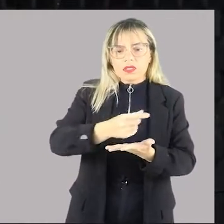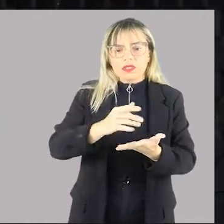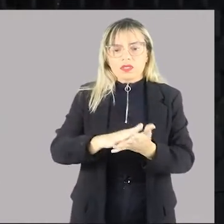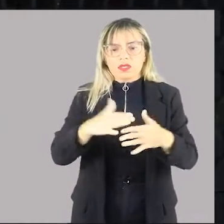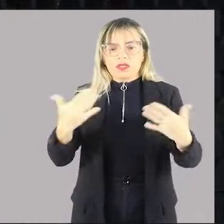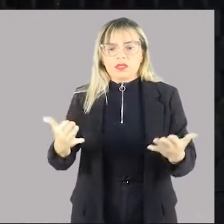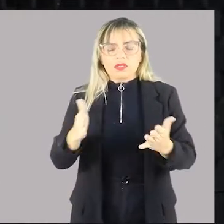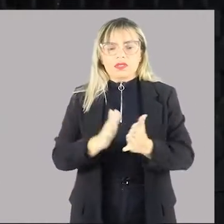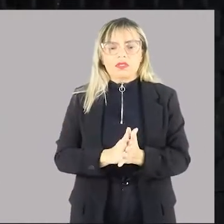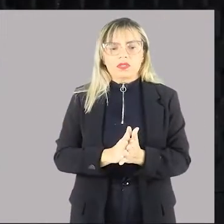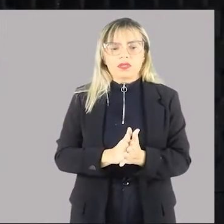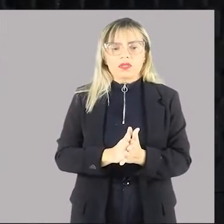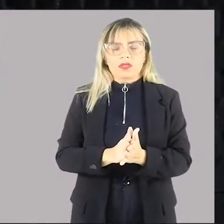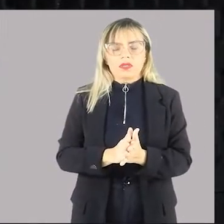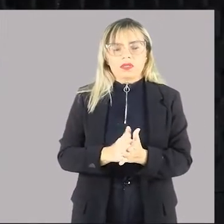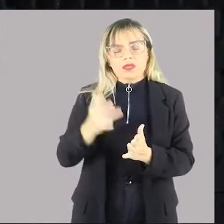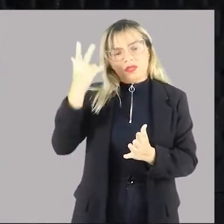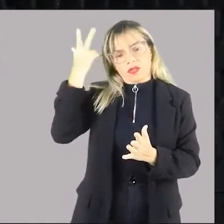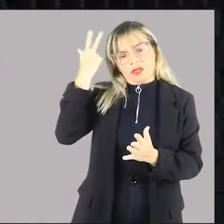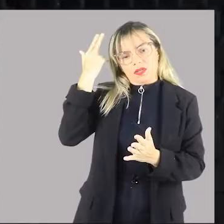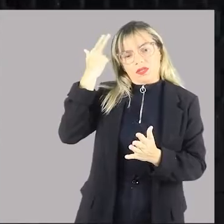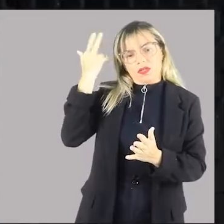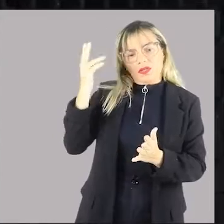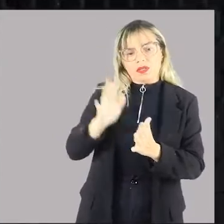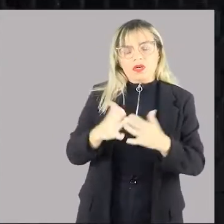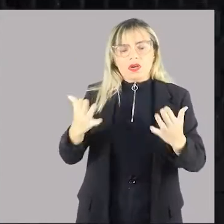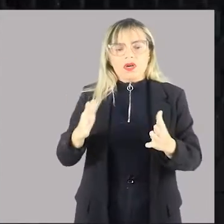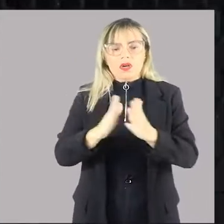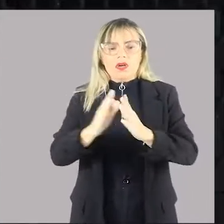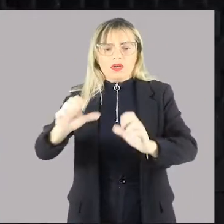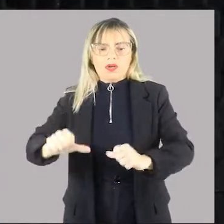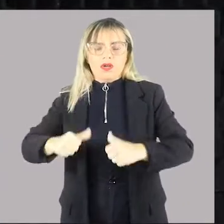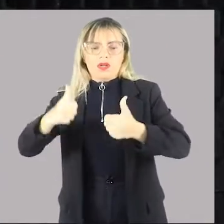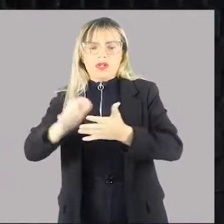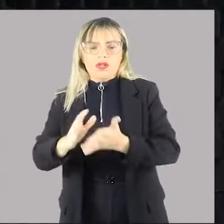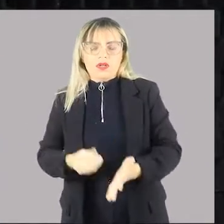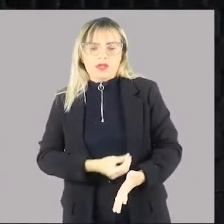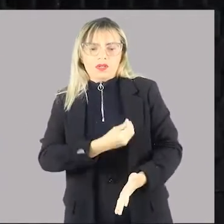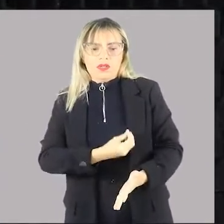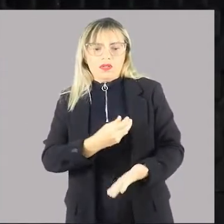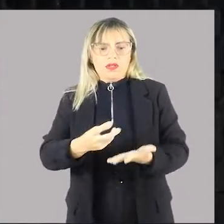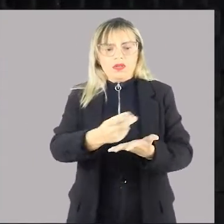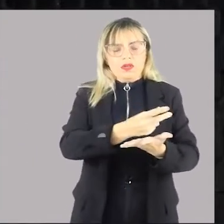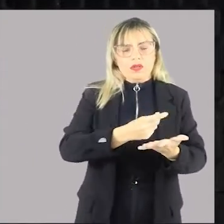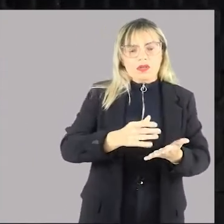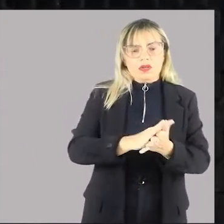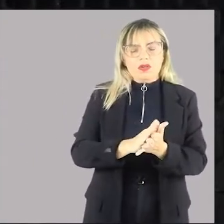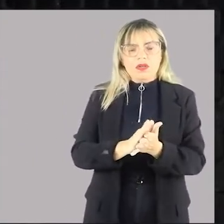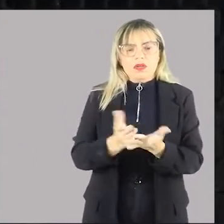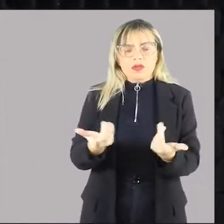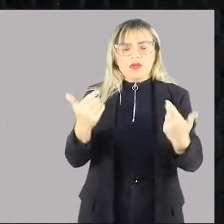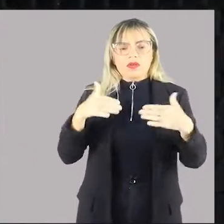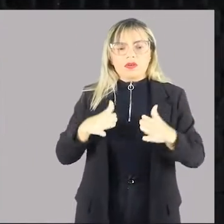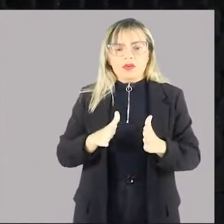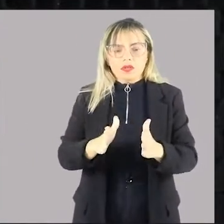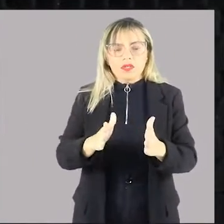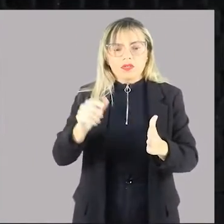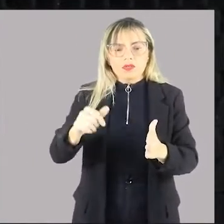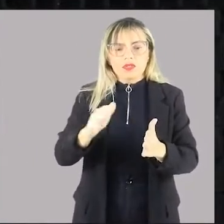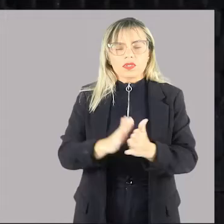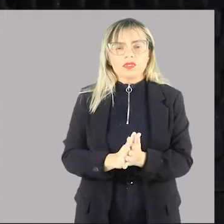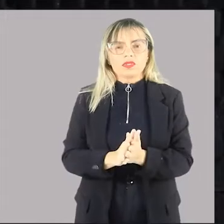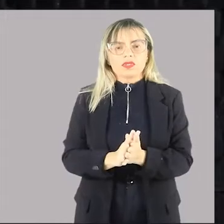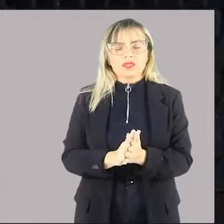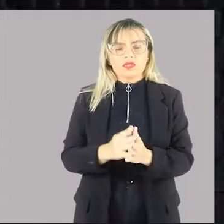e a renda caminham juntos. Então, é preciso observar, muitas das vezes, não só para a renda, mas eu preciso também observar minha